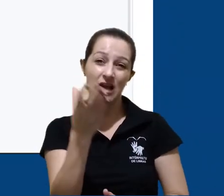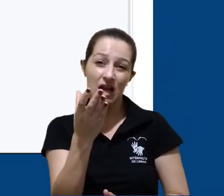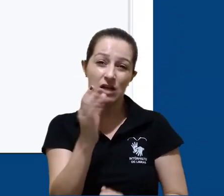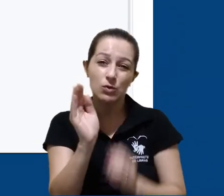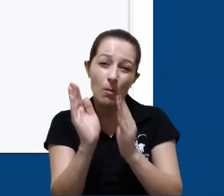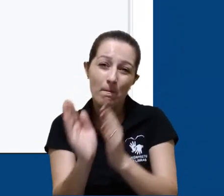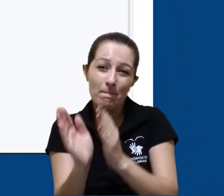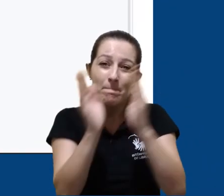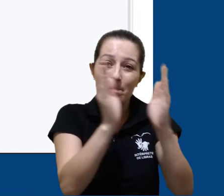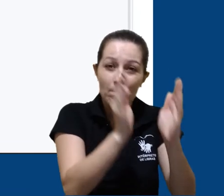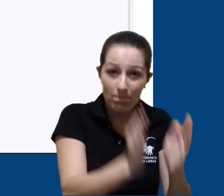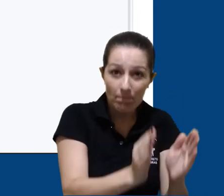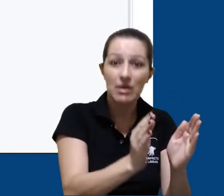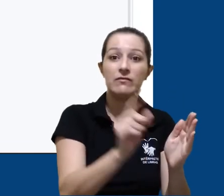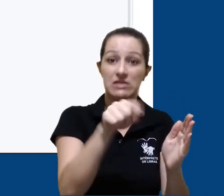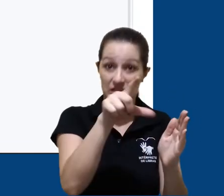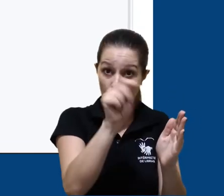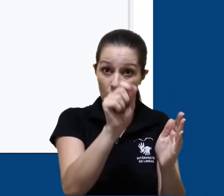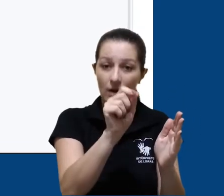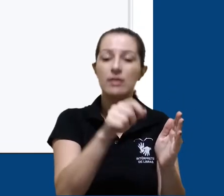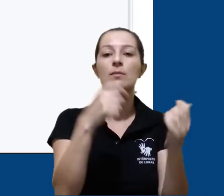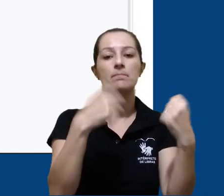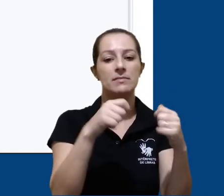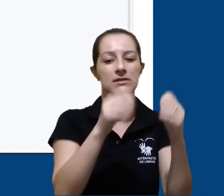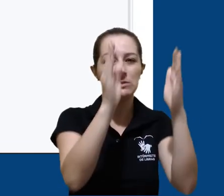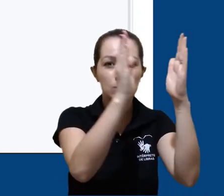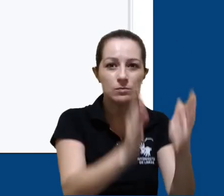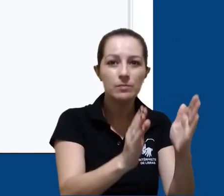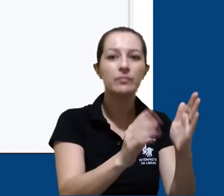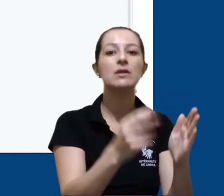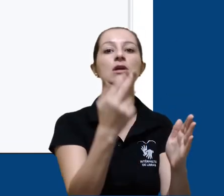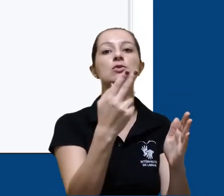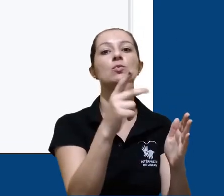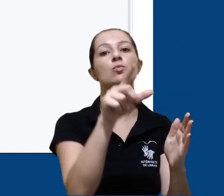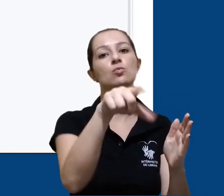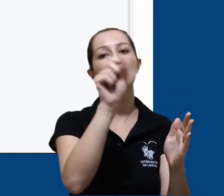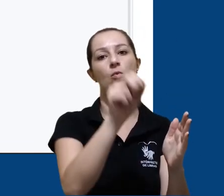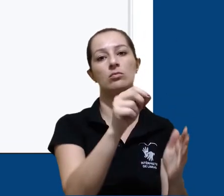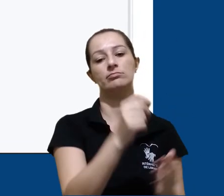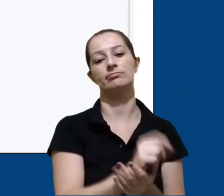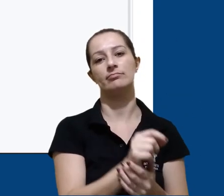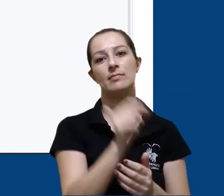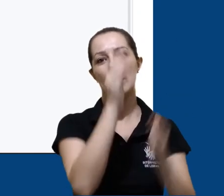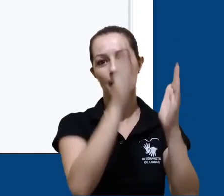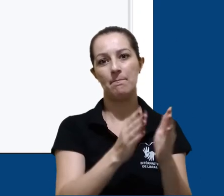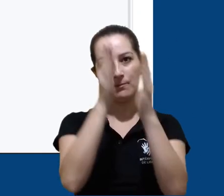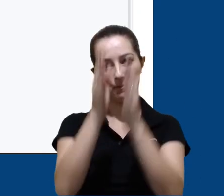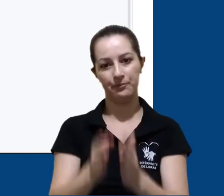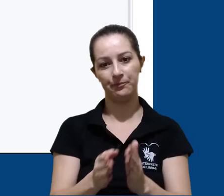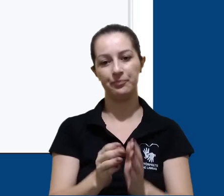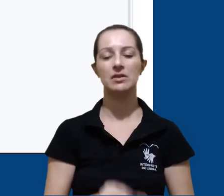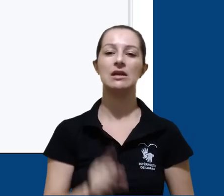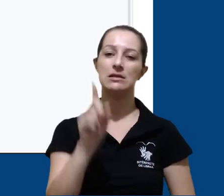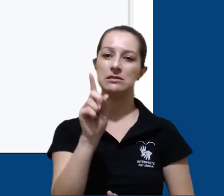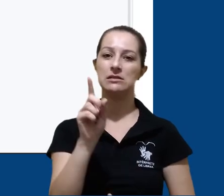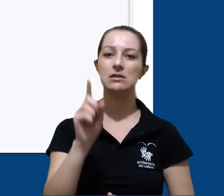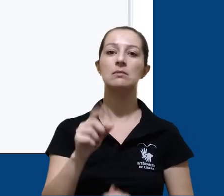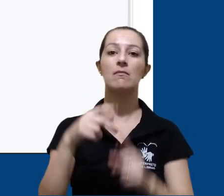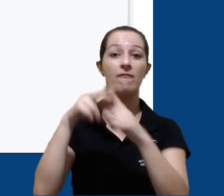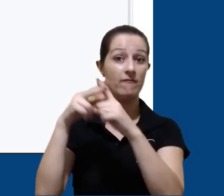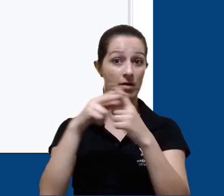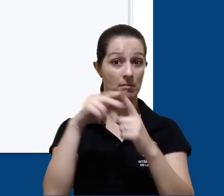caso você queira dividir apenas uma parte específica selecione que deseja e faça o mesmo processo a barra de